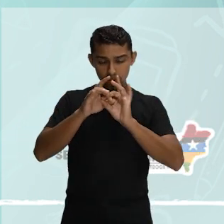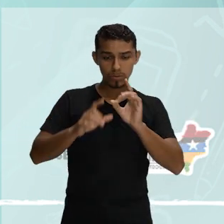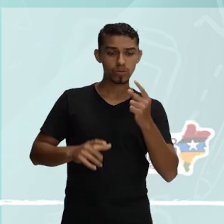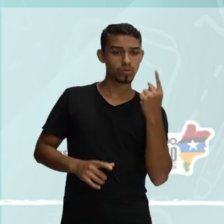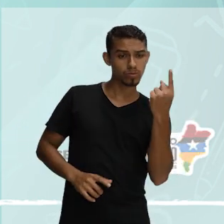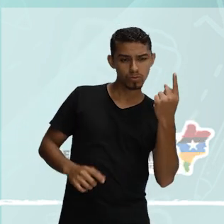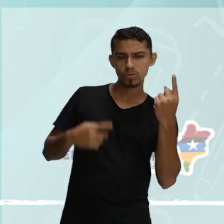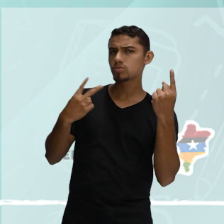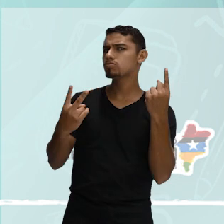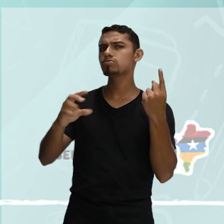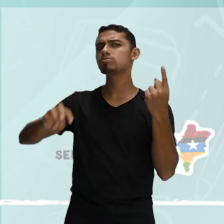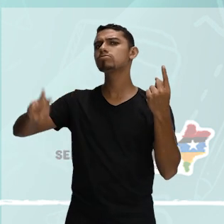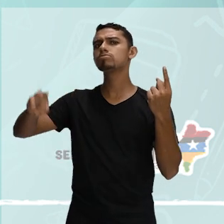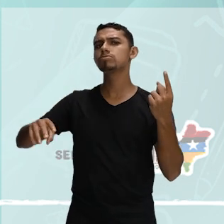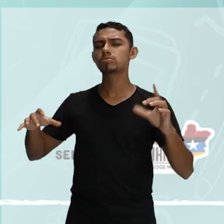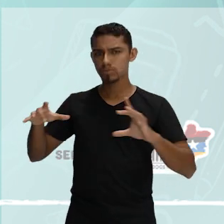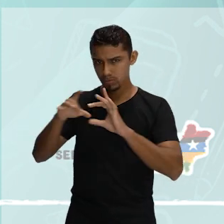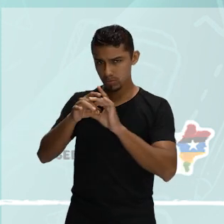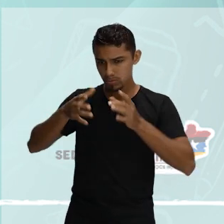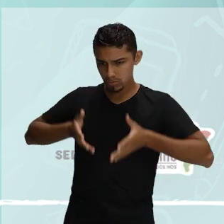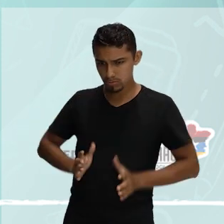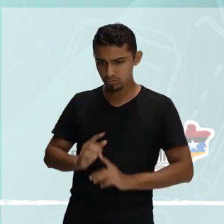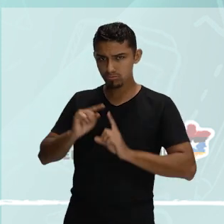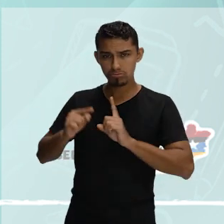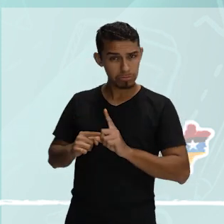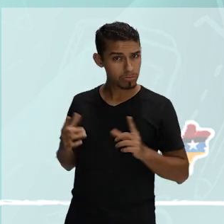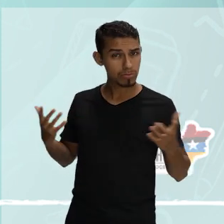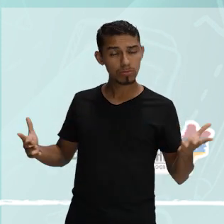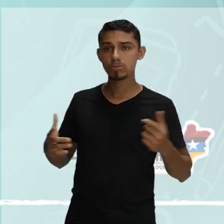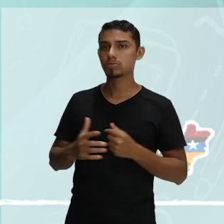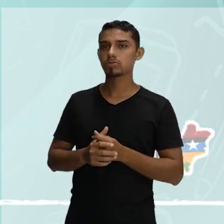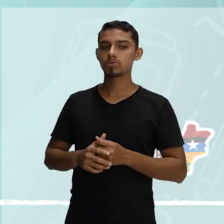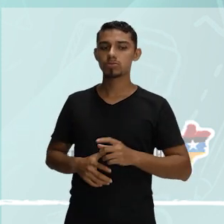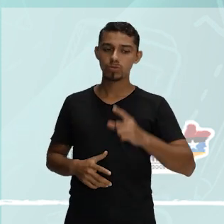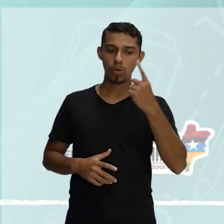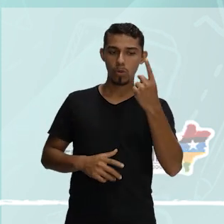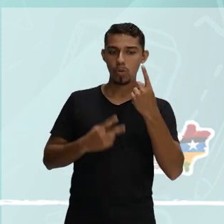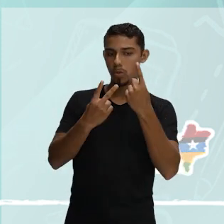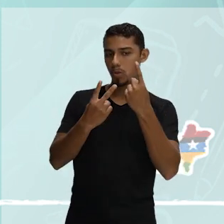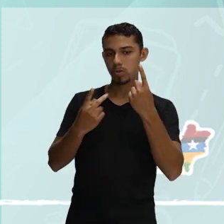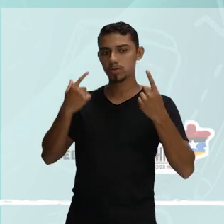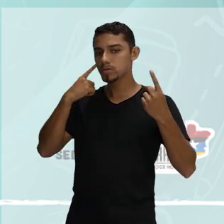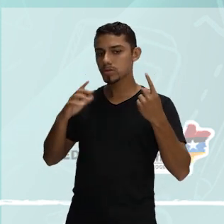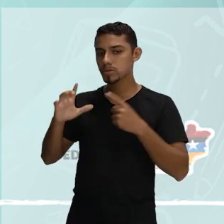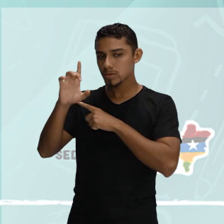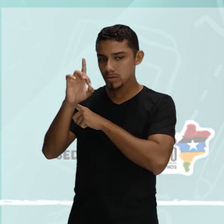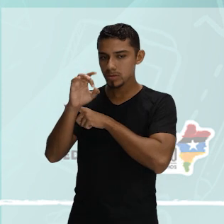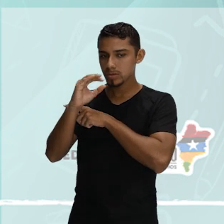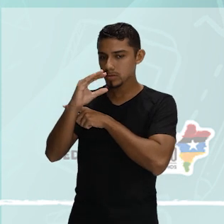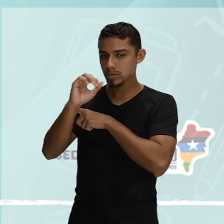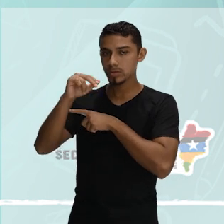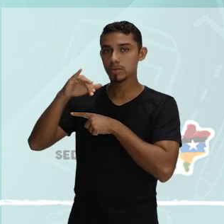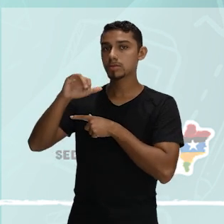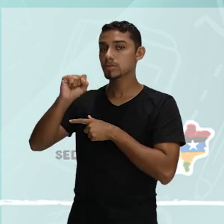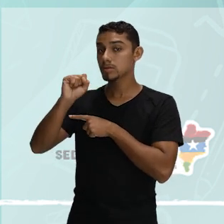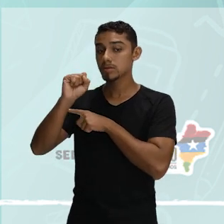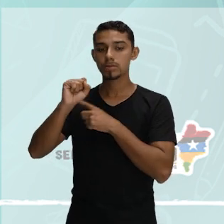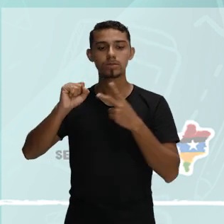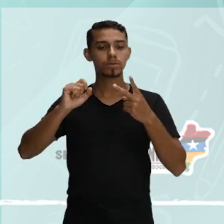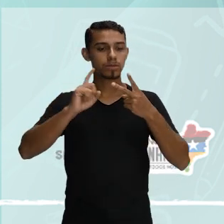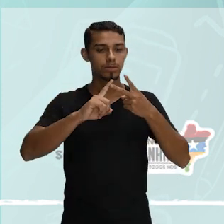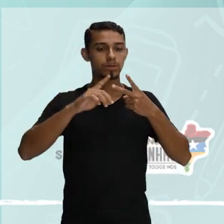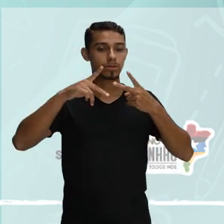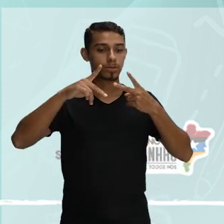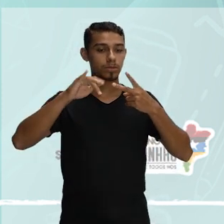férteis. Quem é 1 e 2? Eu tenho Dacnis caiana e Piaia caiana. Observa que são nomes de